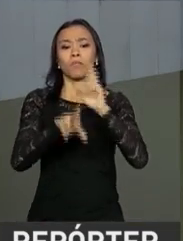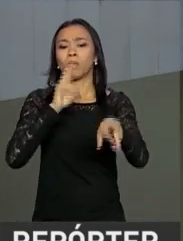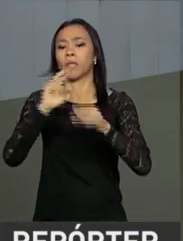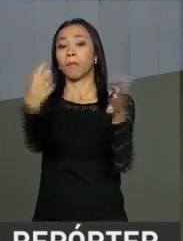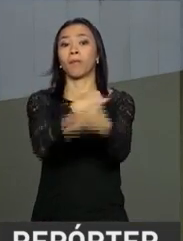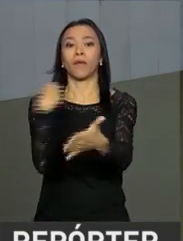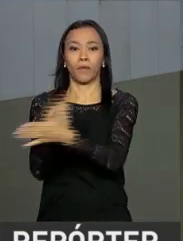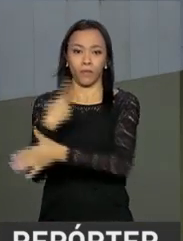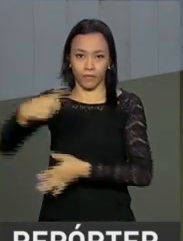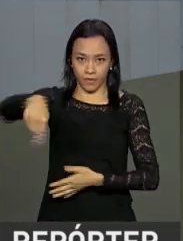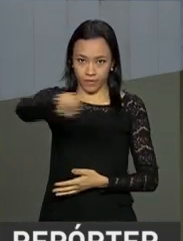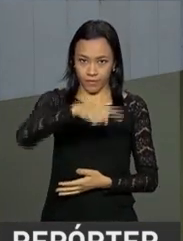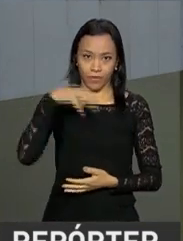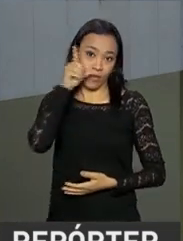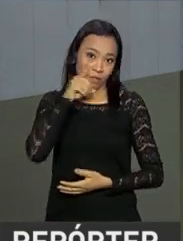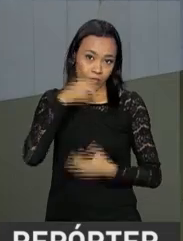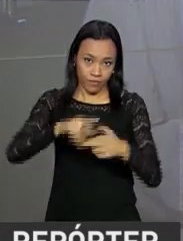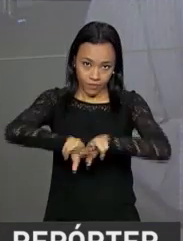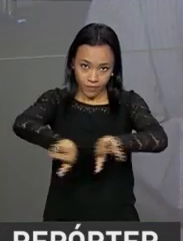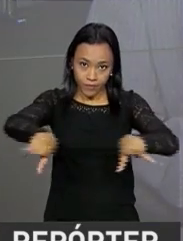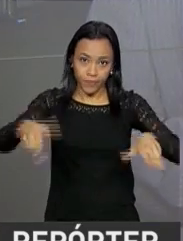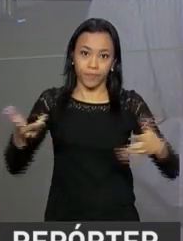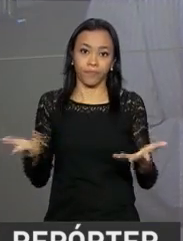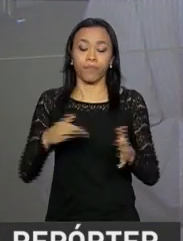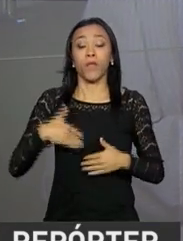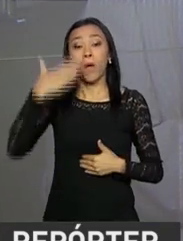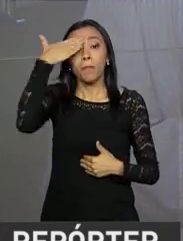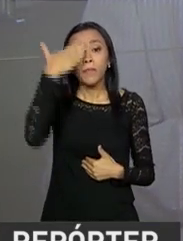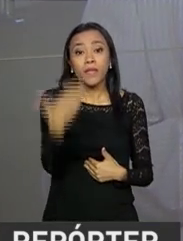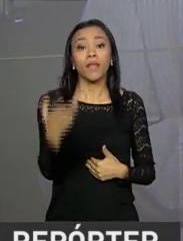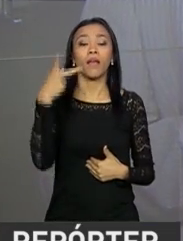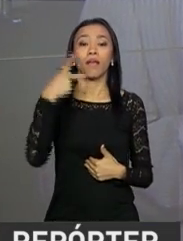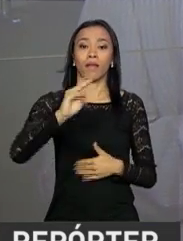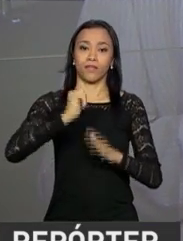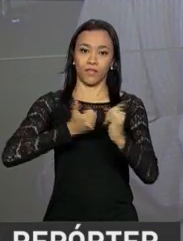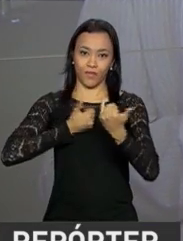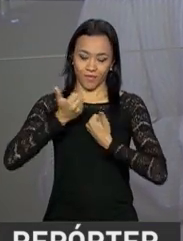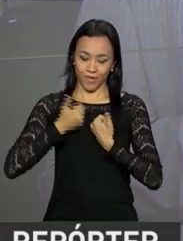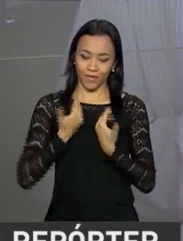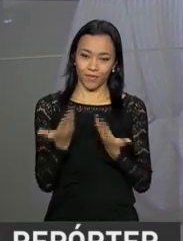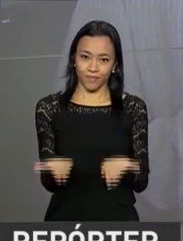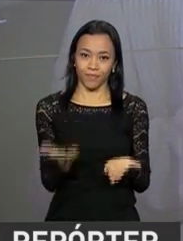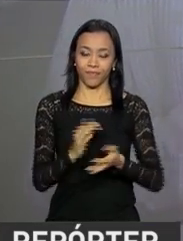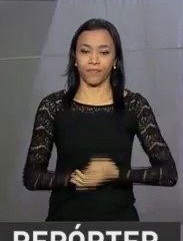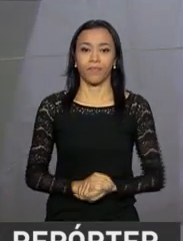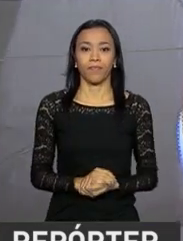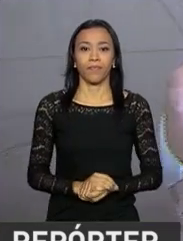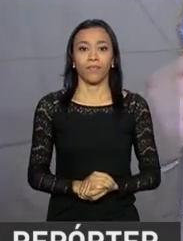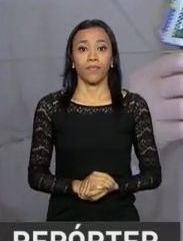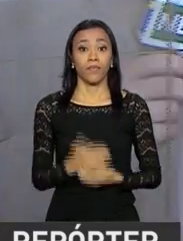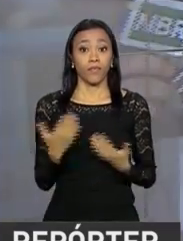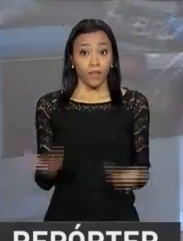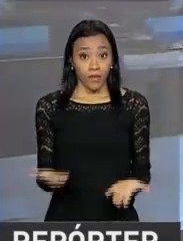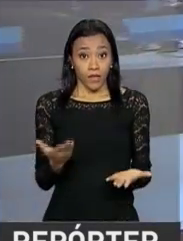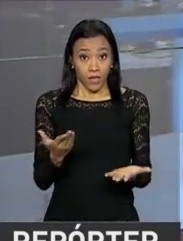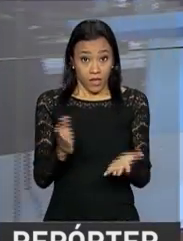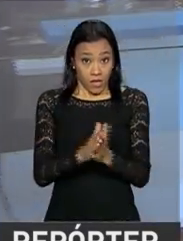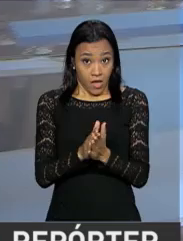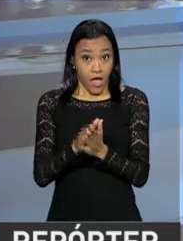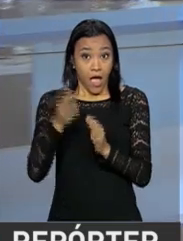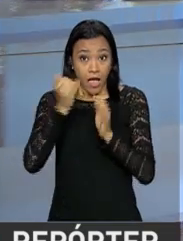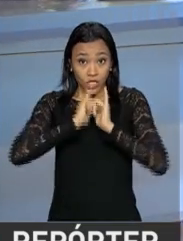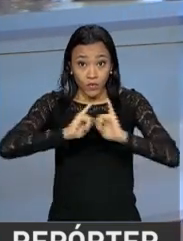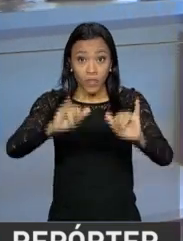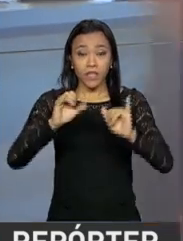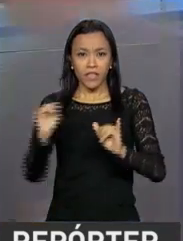parlamentares. Renata, voltamos com você. João Pedro, muito obrigada pelas suas informações aí ao vivo. A prévia da inflação